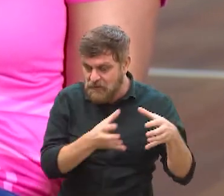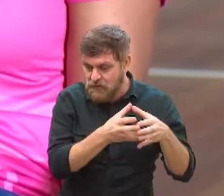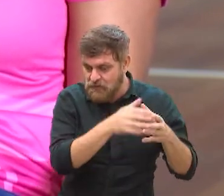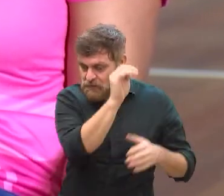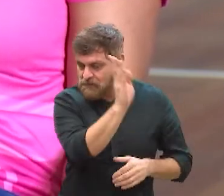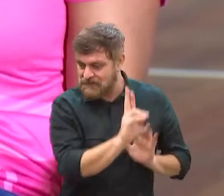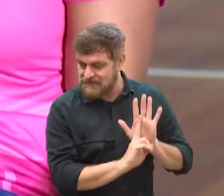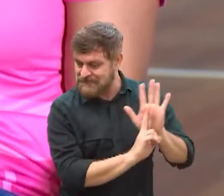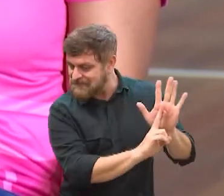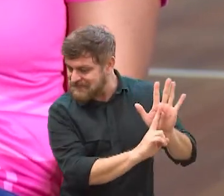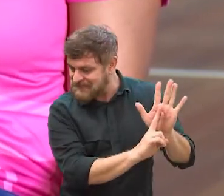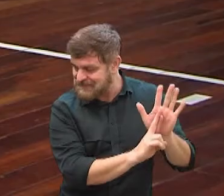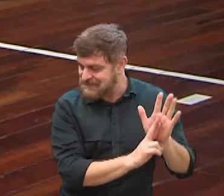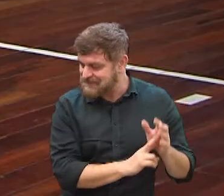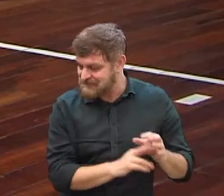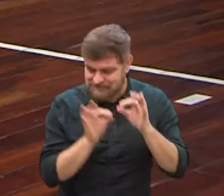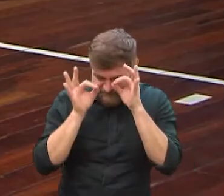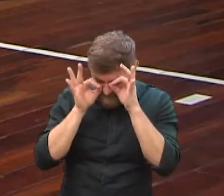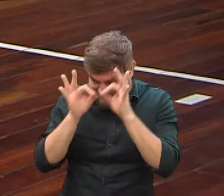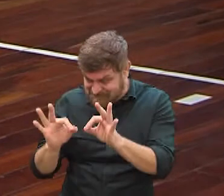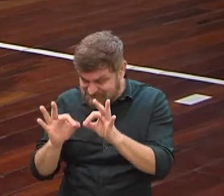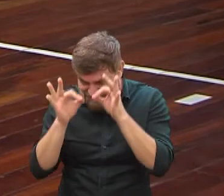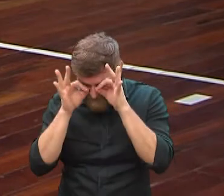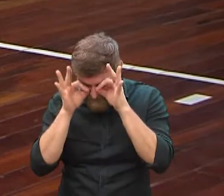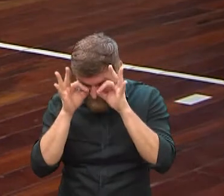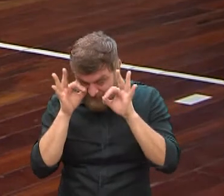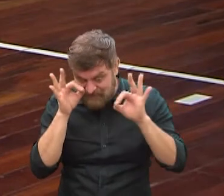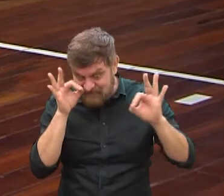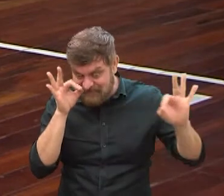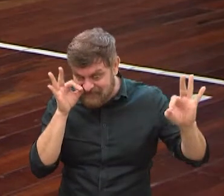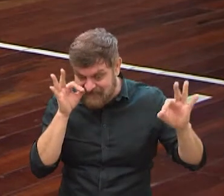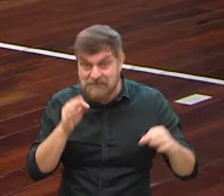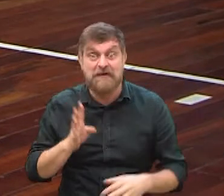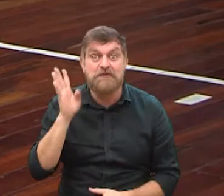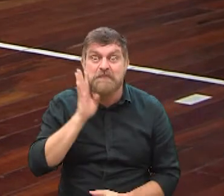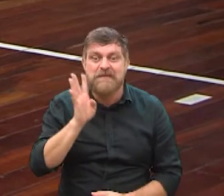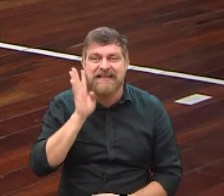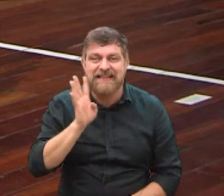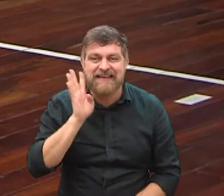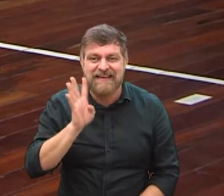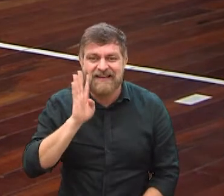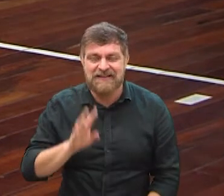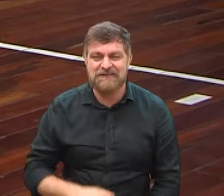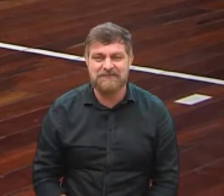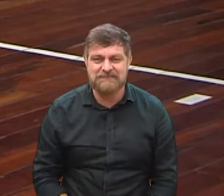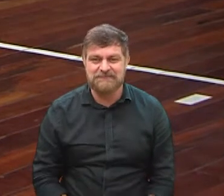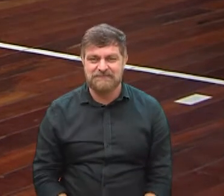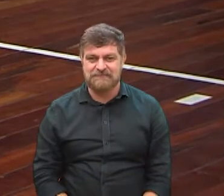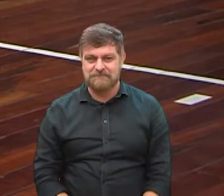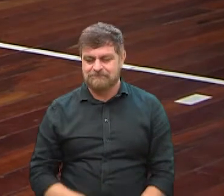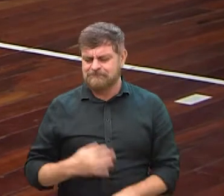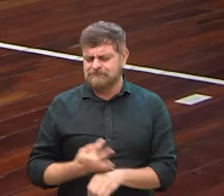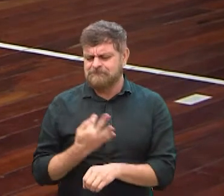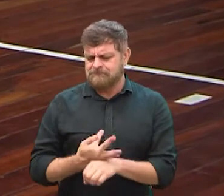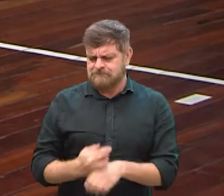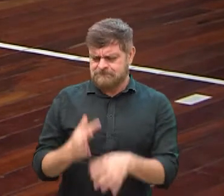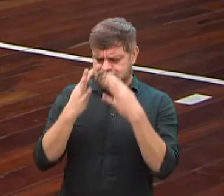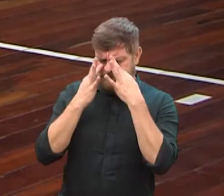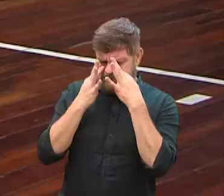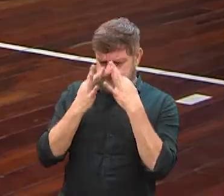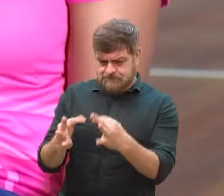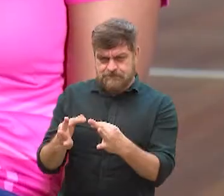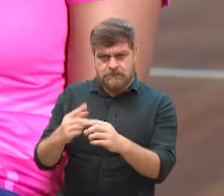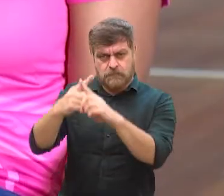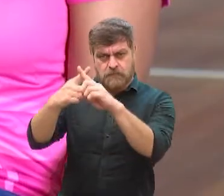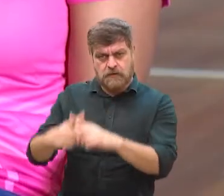também. Então foi assim uma coisa bem legal. E aí, mas procurei me concentrar nesse